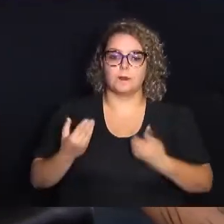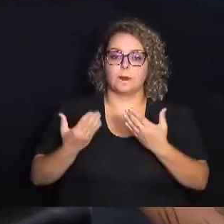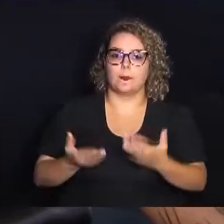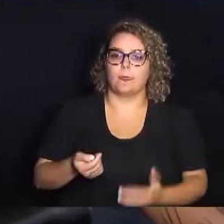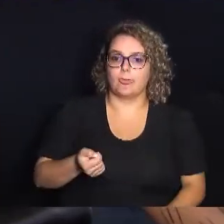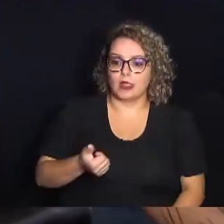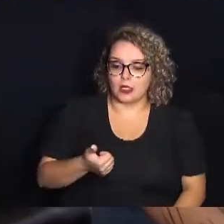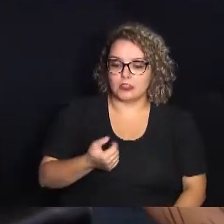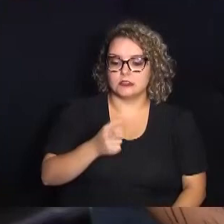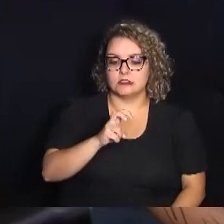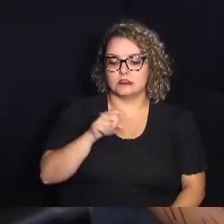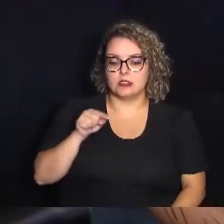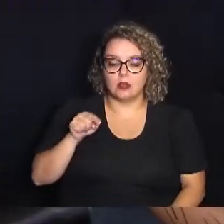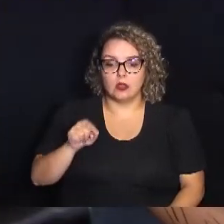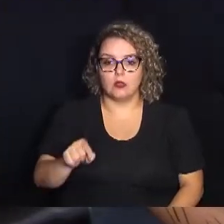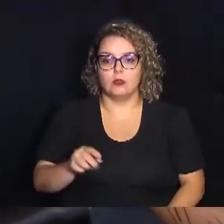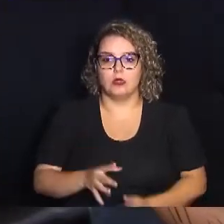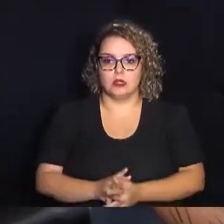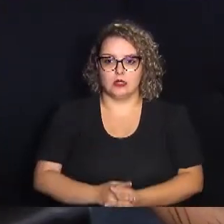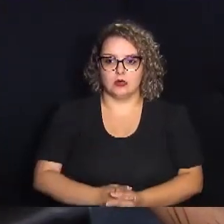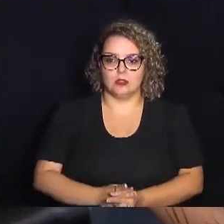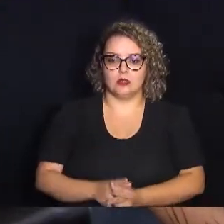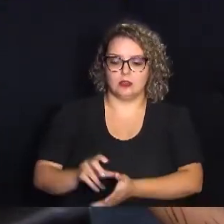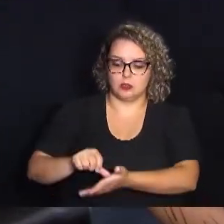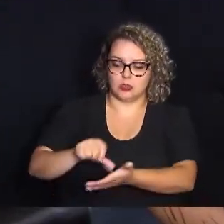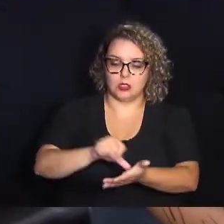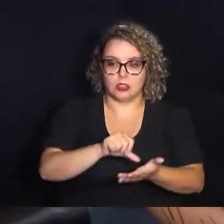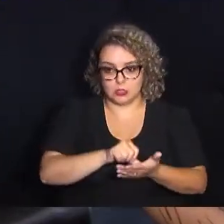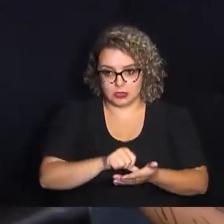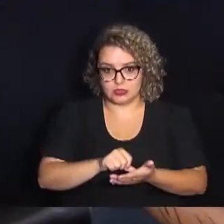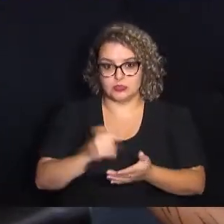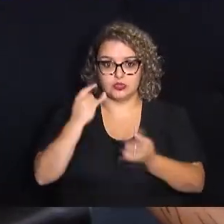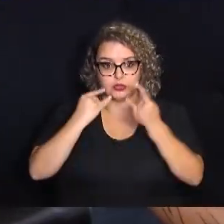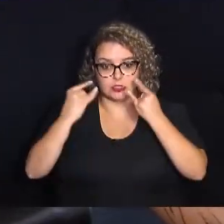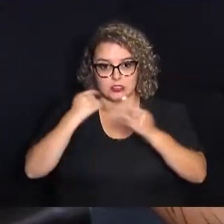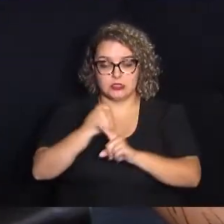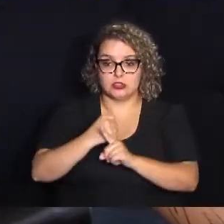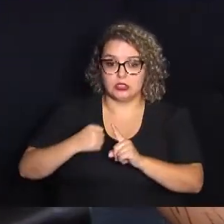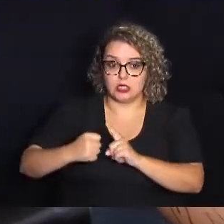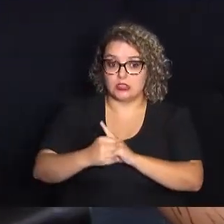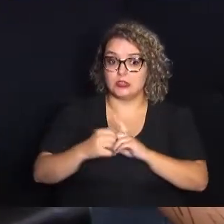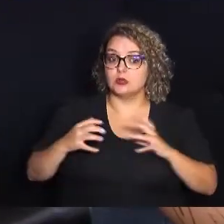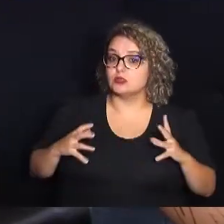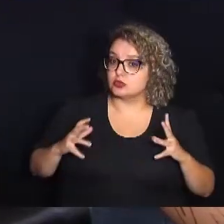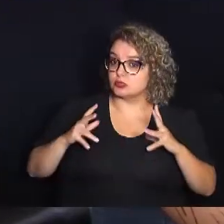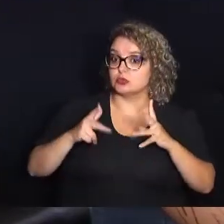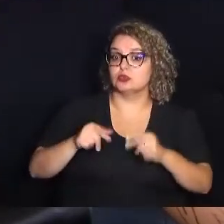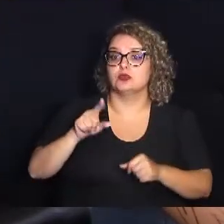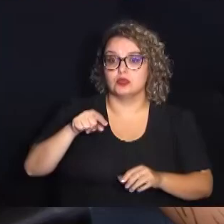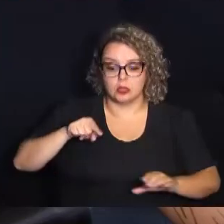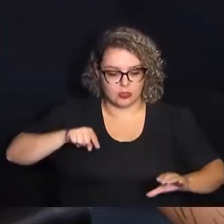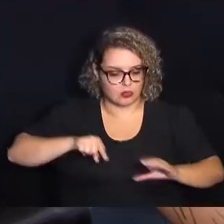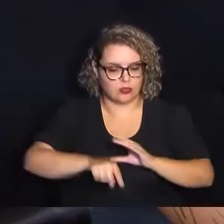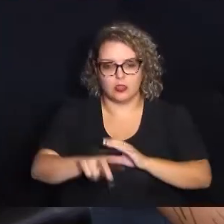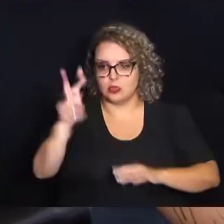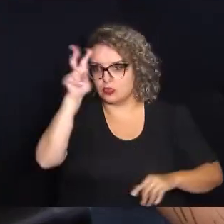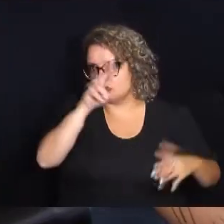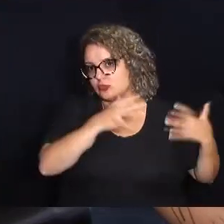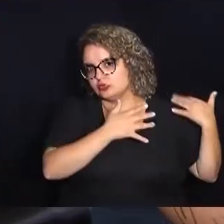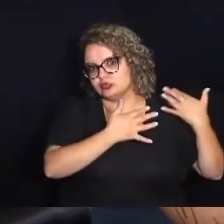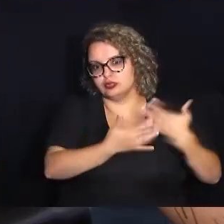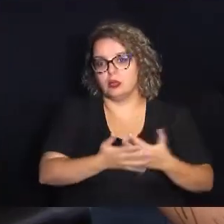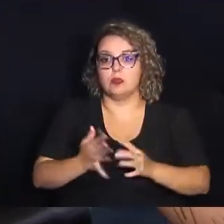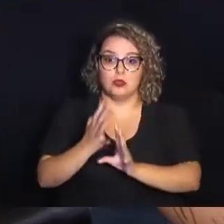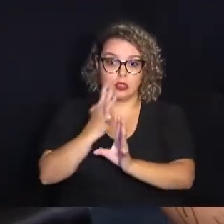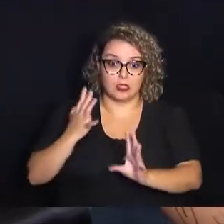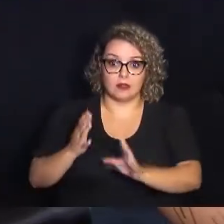entregues quase 5.000 e eh eh unidades também de interesse social Então tudo isso é um avanço histórico porque